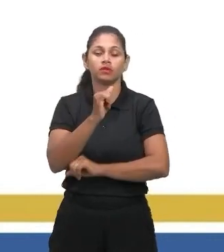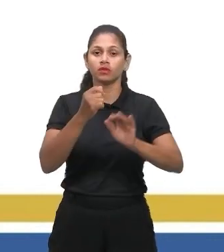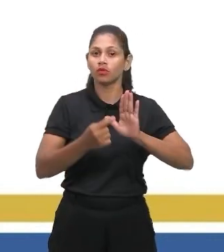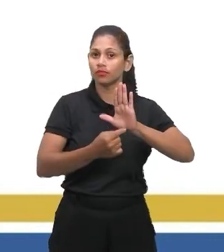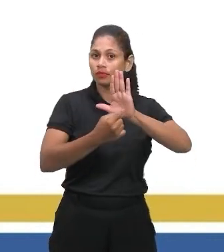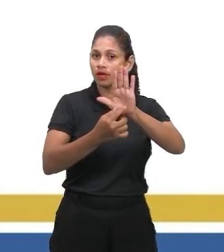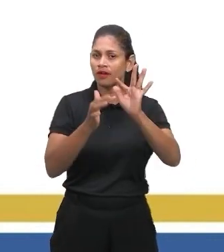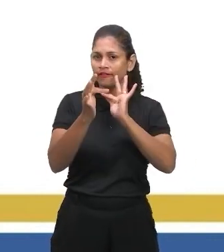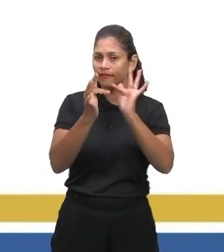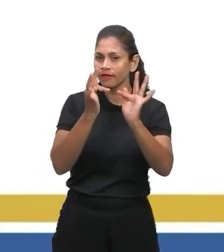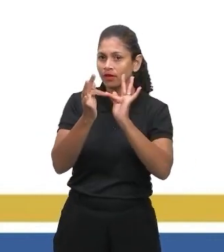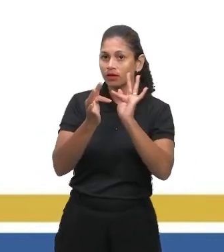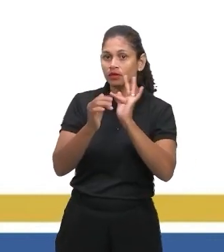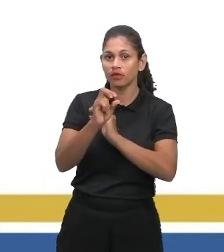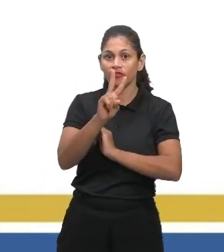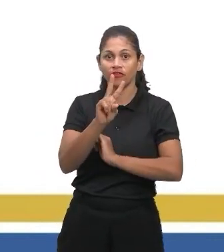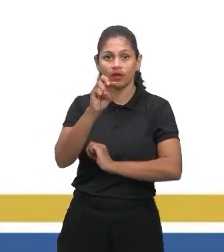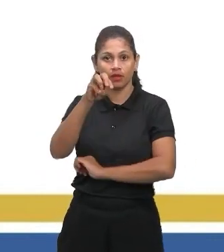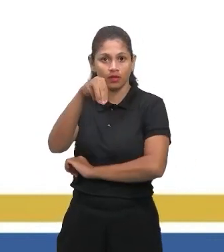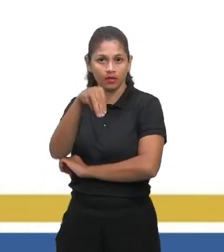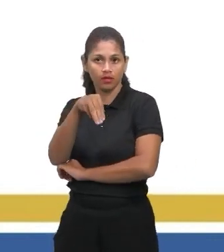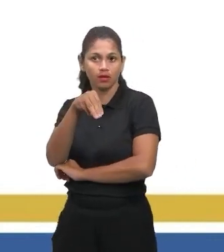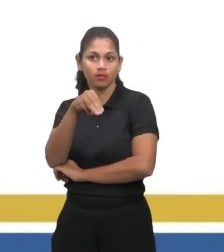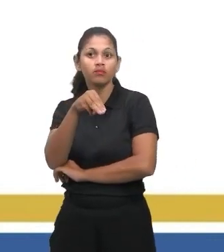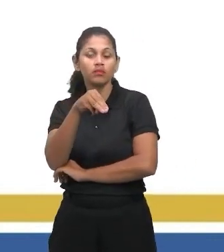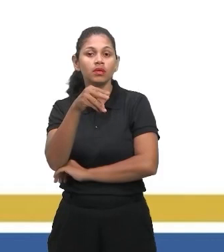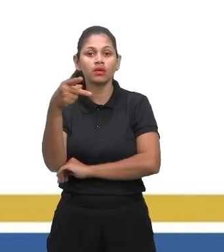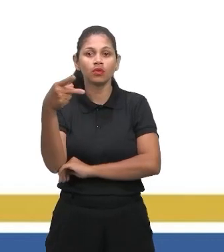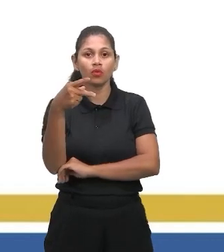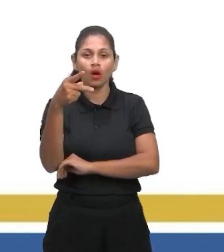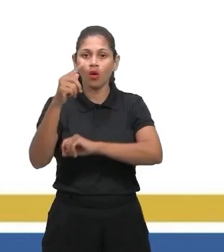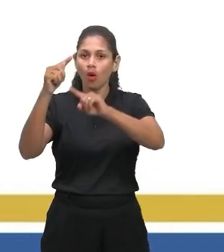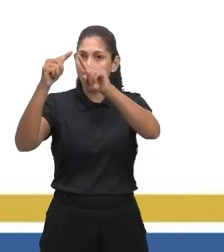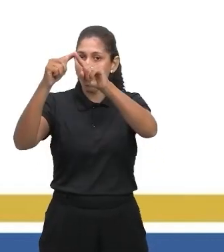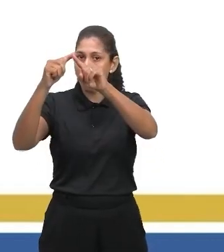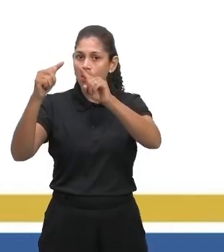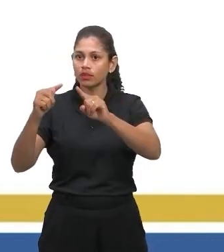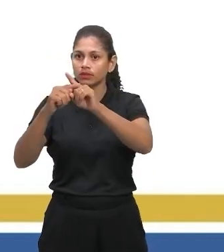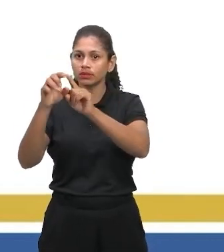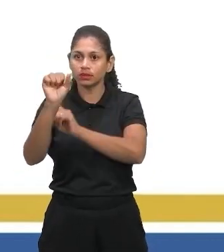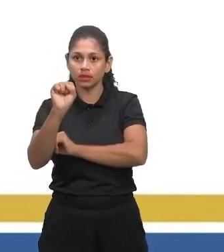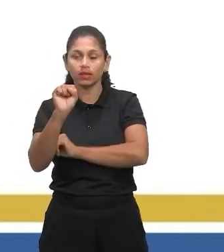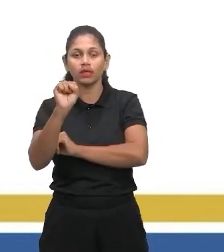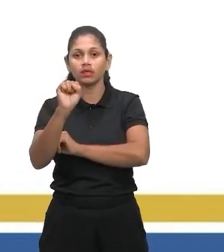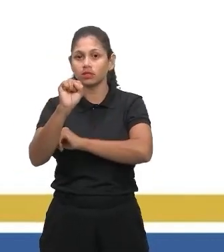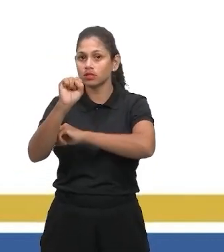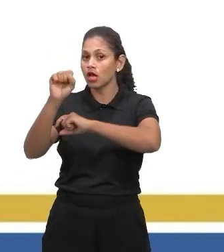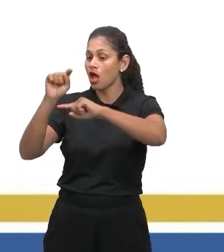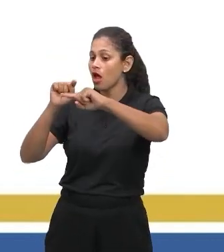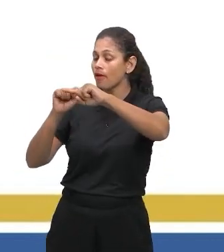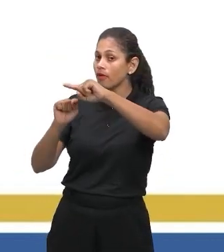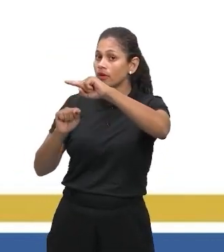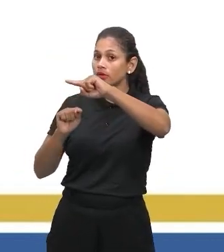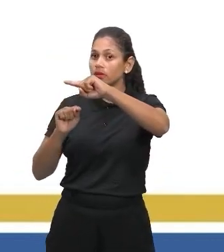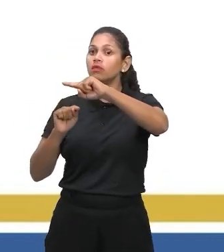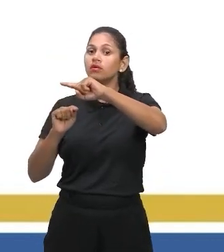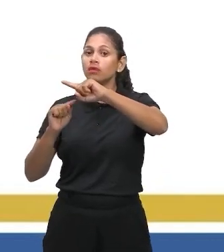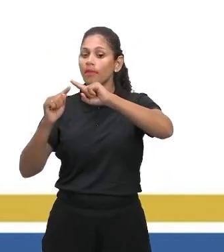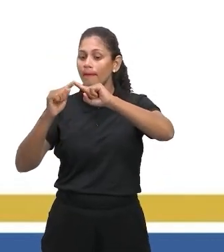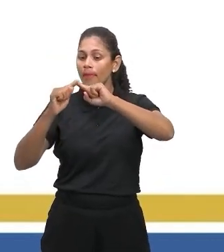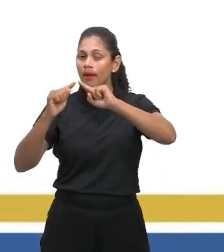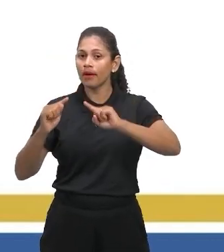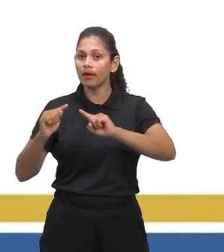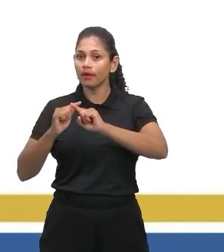igual ΔS sobre ΔT. Tá? Lembrando na nossa última aula que ΔS é o quê? S menos